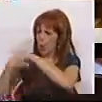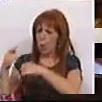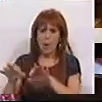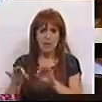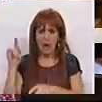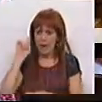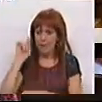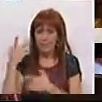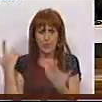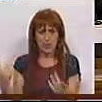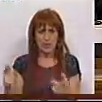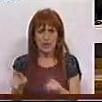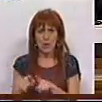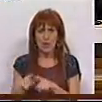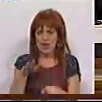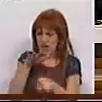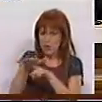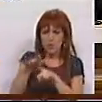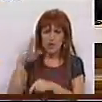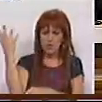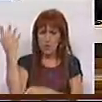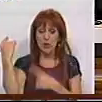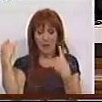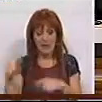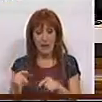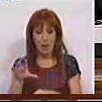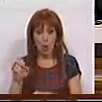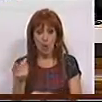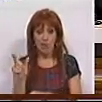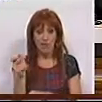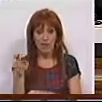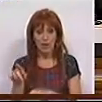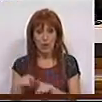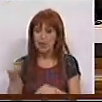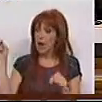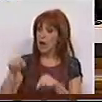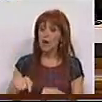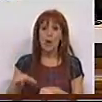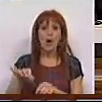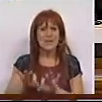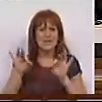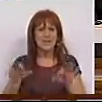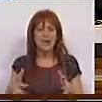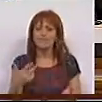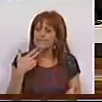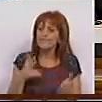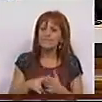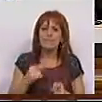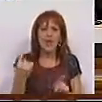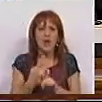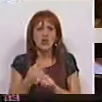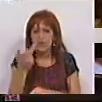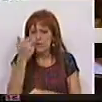com a importância, com a influência cultural que tem o Conservatório, chegar ao ponto a que chegou. Na verdade, as